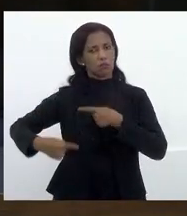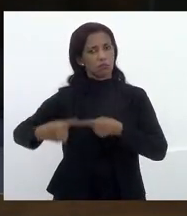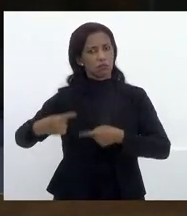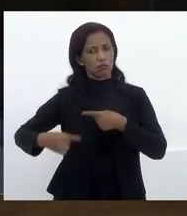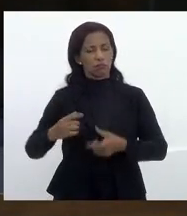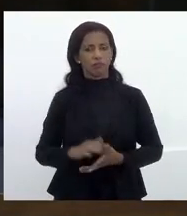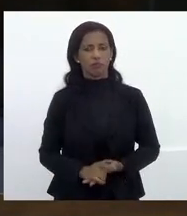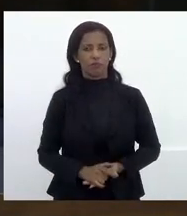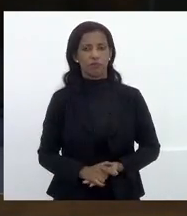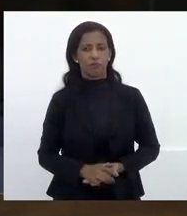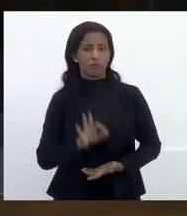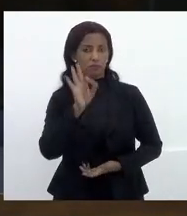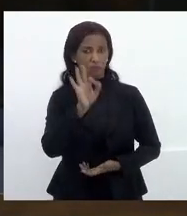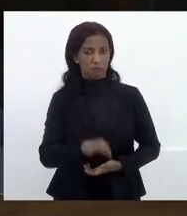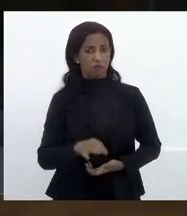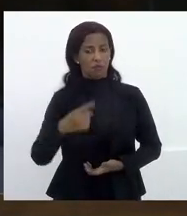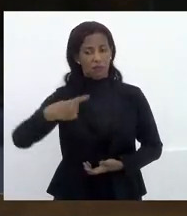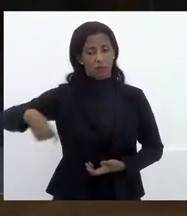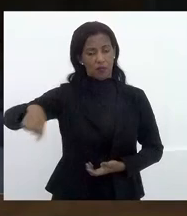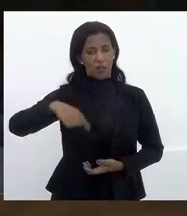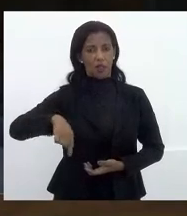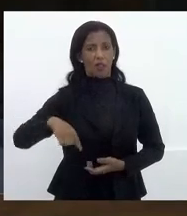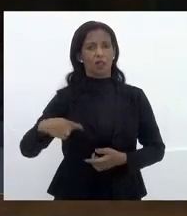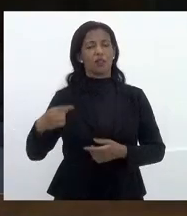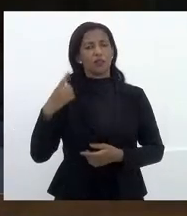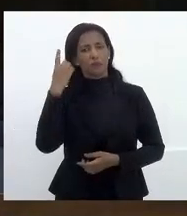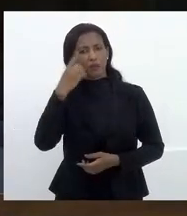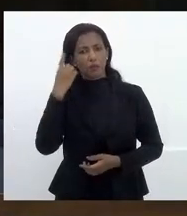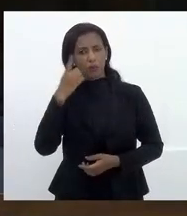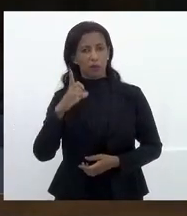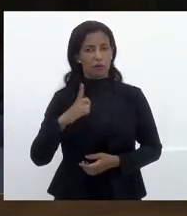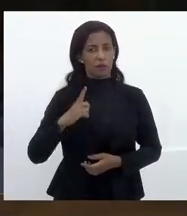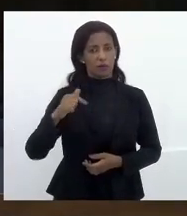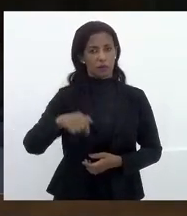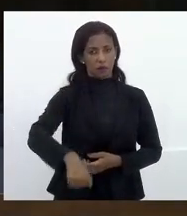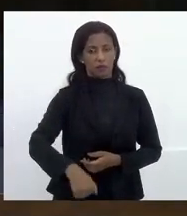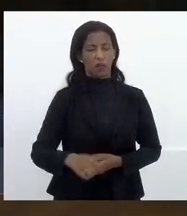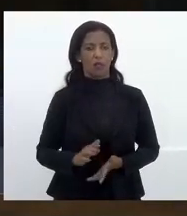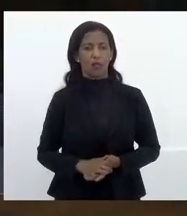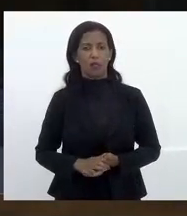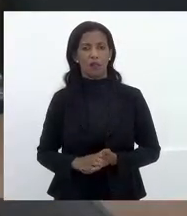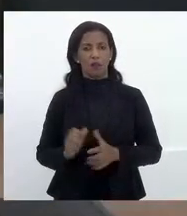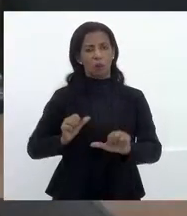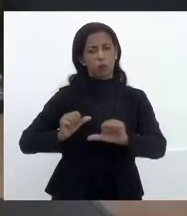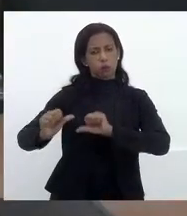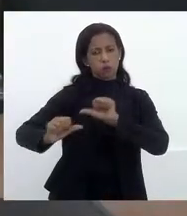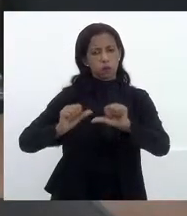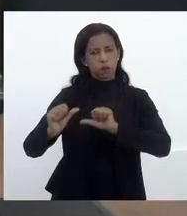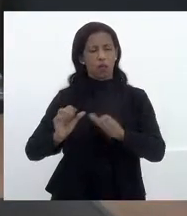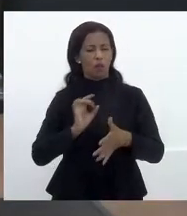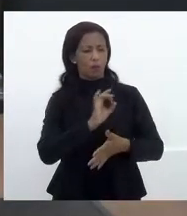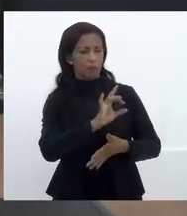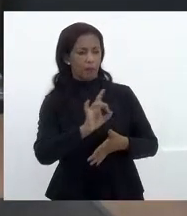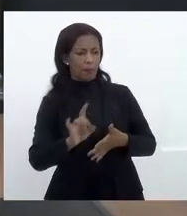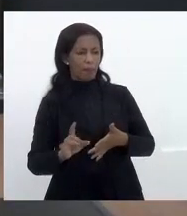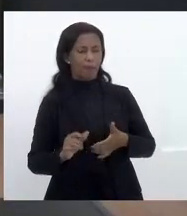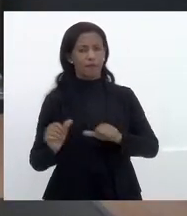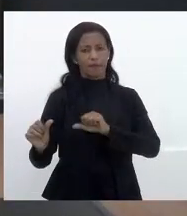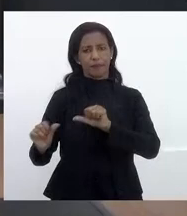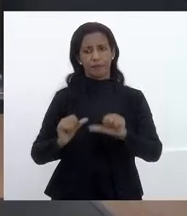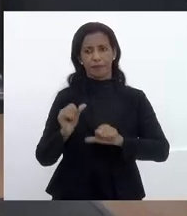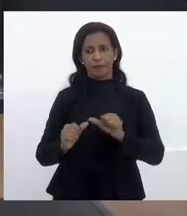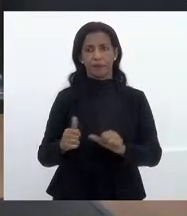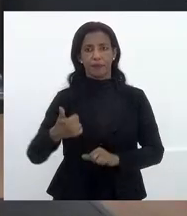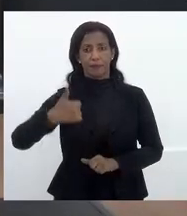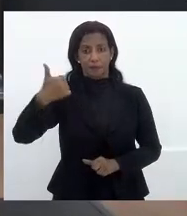e são exatamente Esses deputados que eu vejo aqui fazendo as intervenções necessárias fazendo as ponderações necessárias